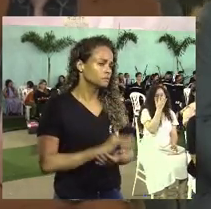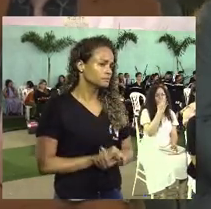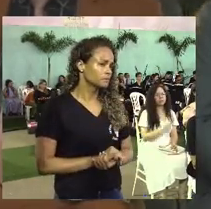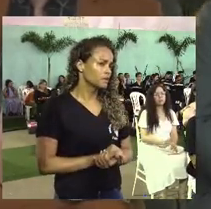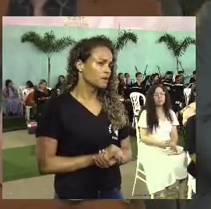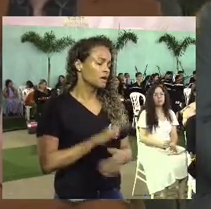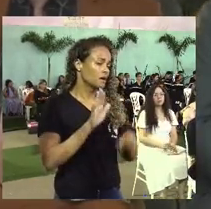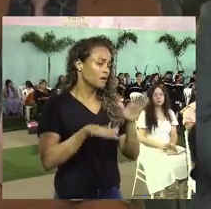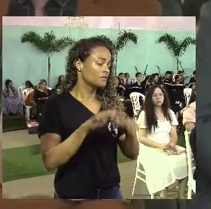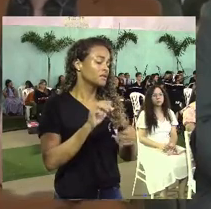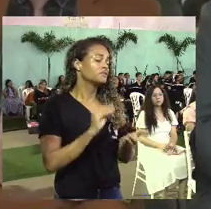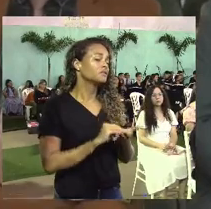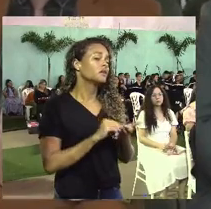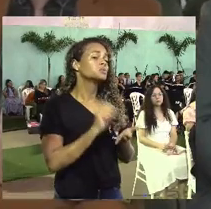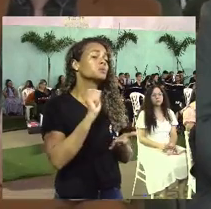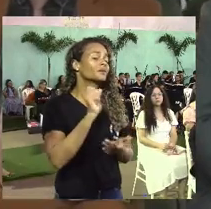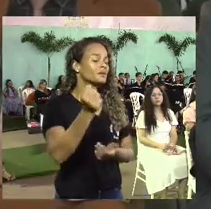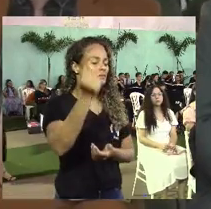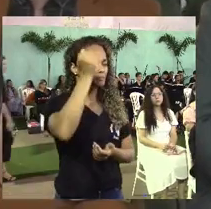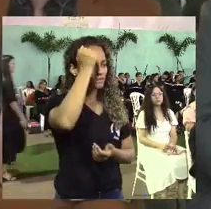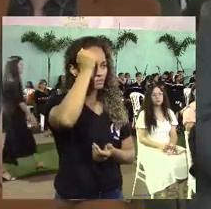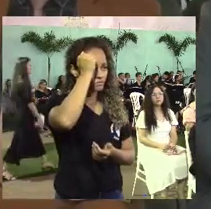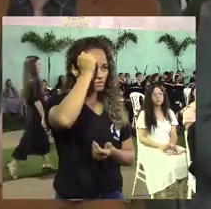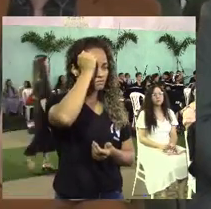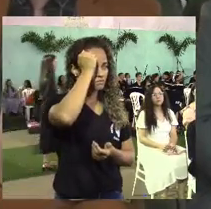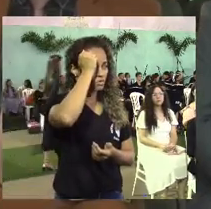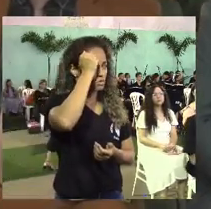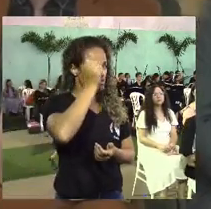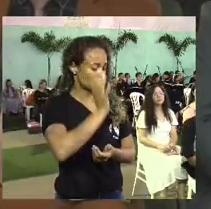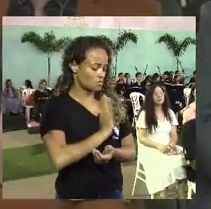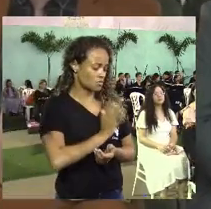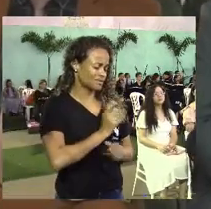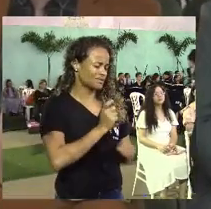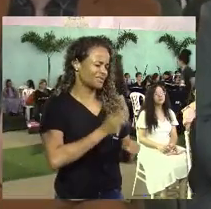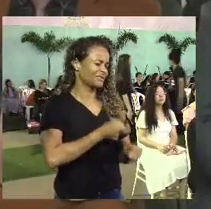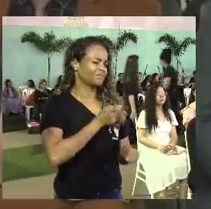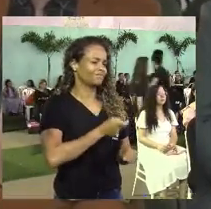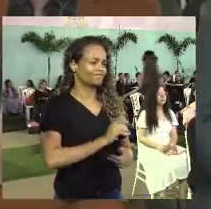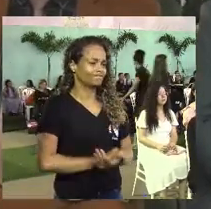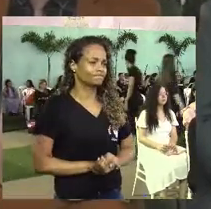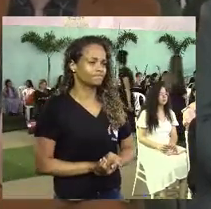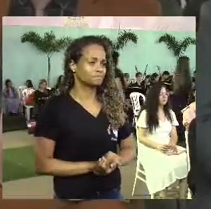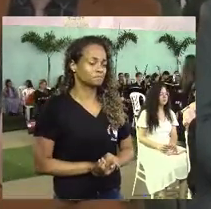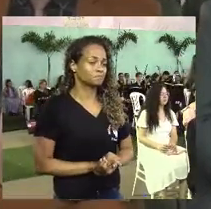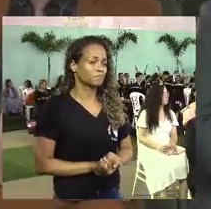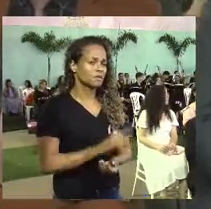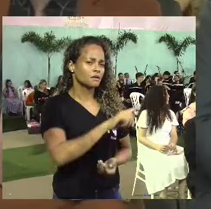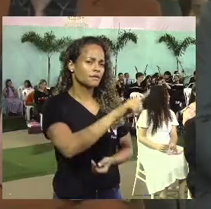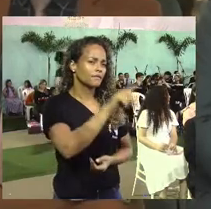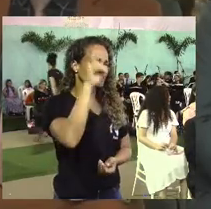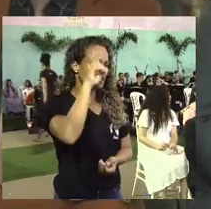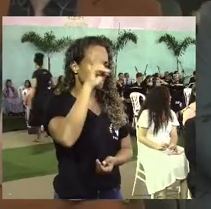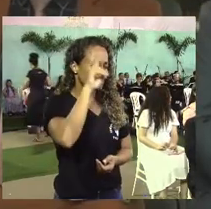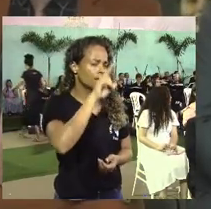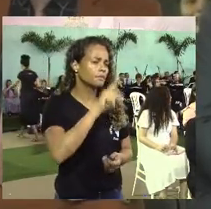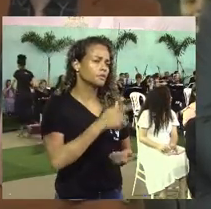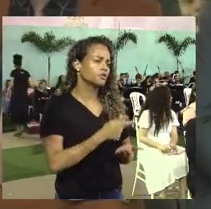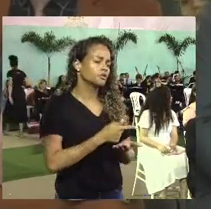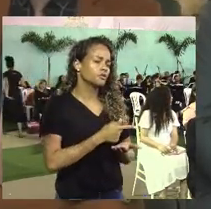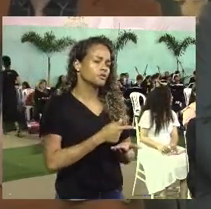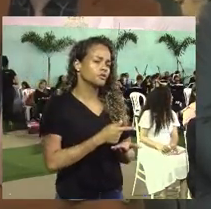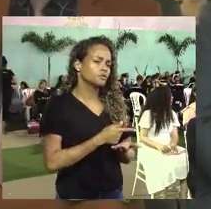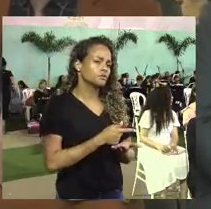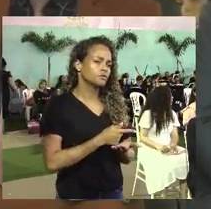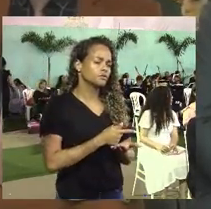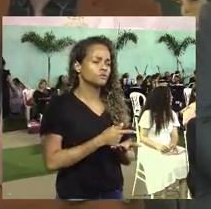vezes por falta de arrependimento pela dureza de coração você lembra lá em Gênesis Capítulo